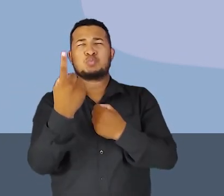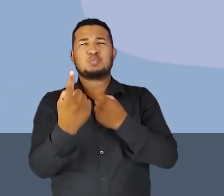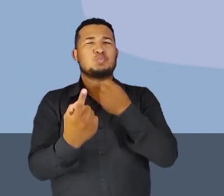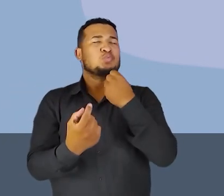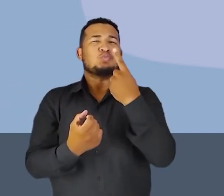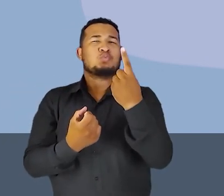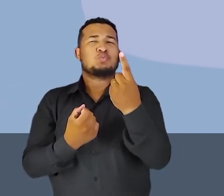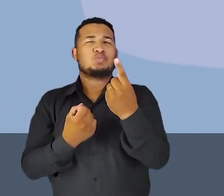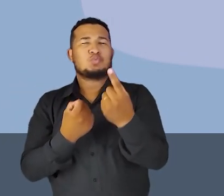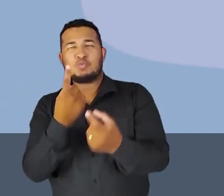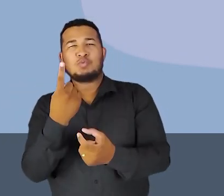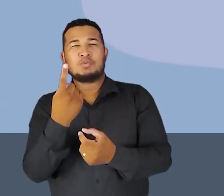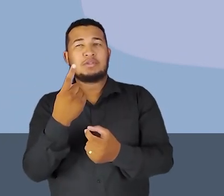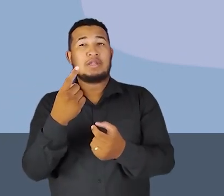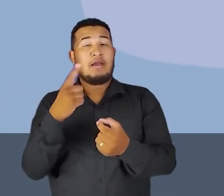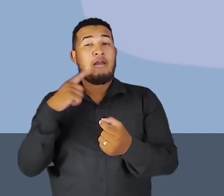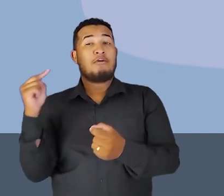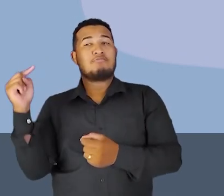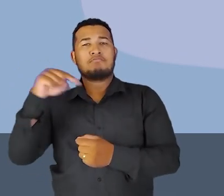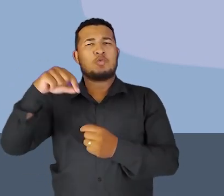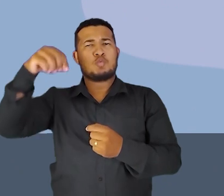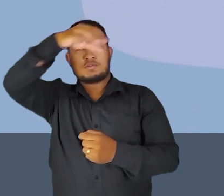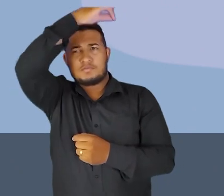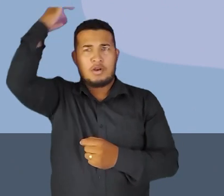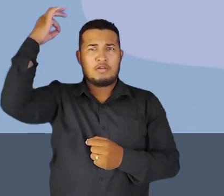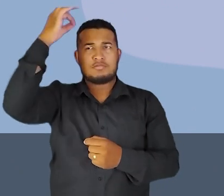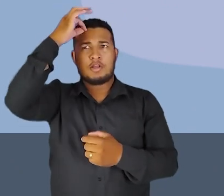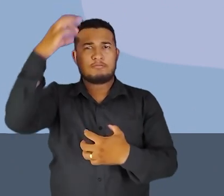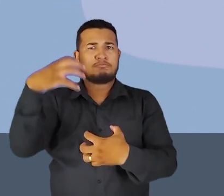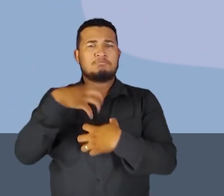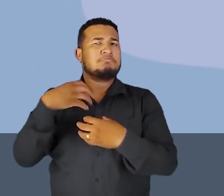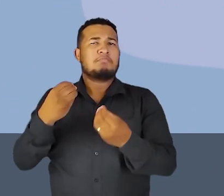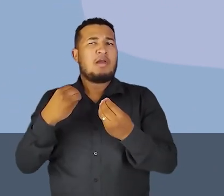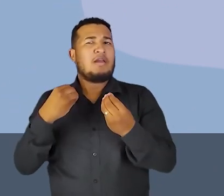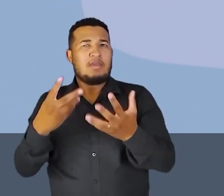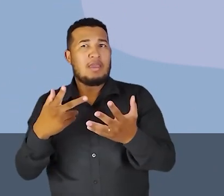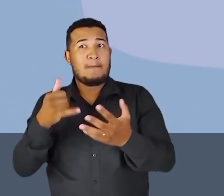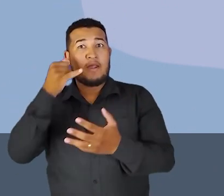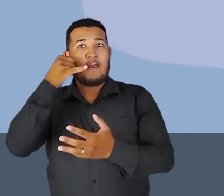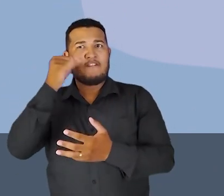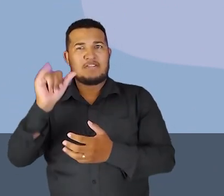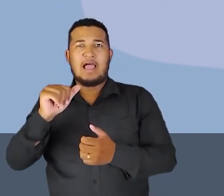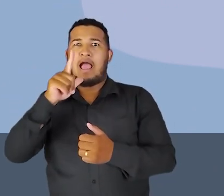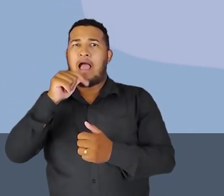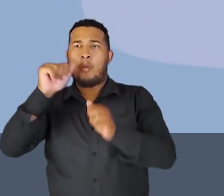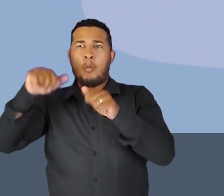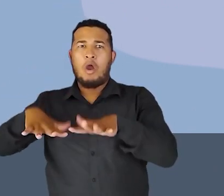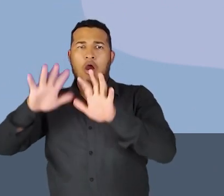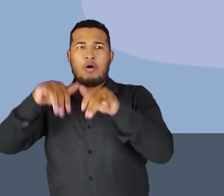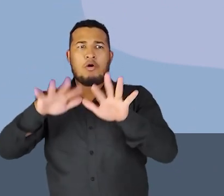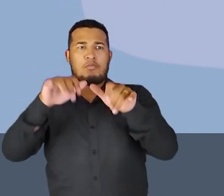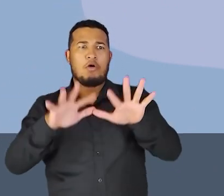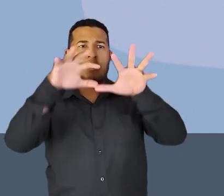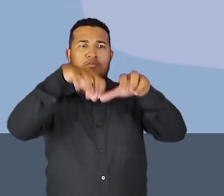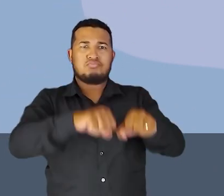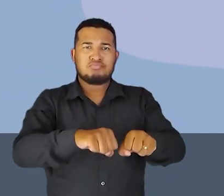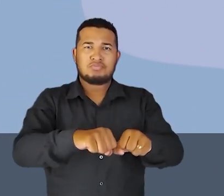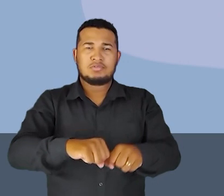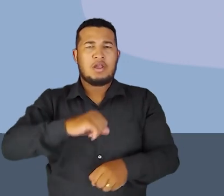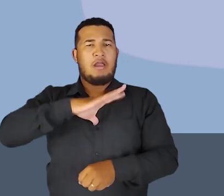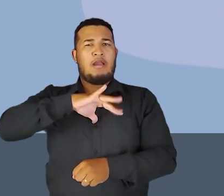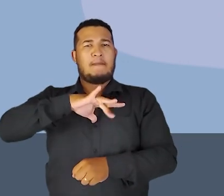E que deve mesmo ter o Espírito Santo, para não ser engolido pelo Atlântico. Tem por capital o nome